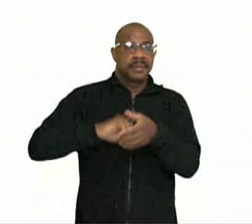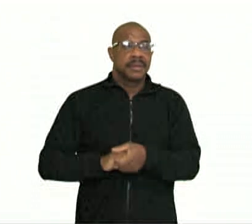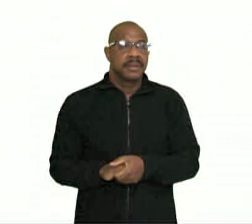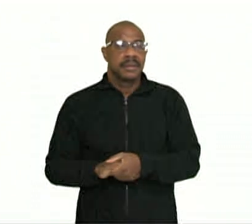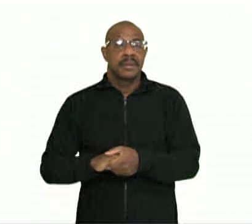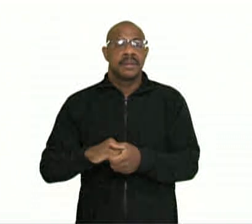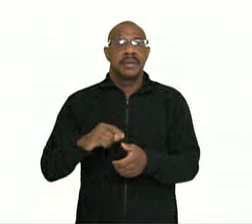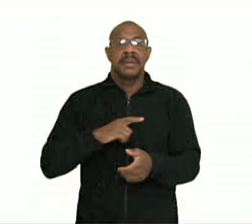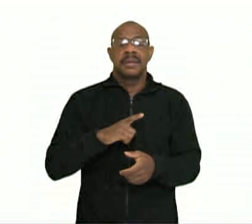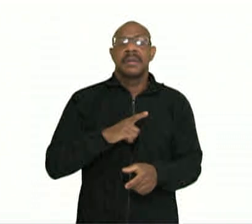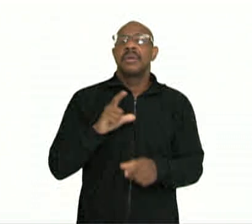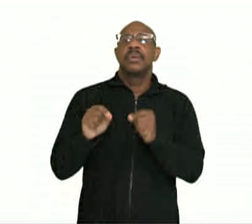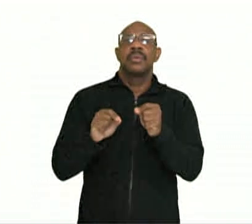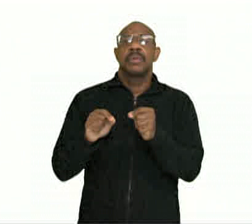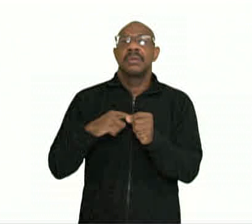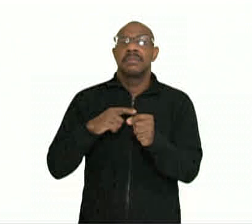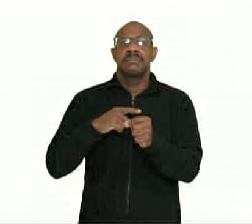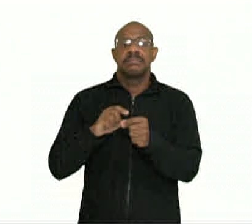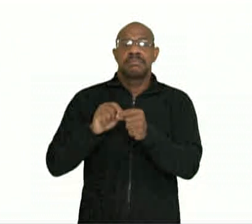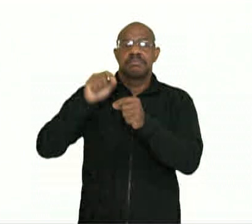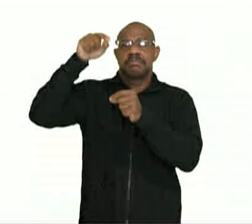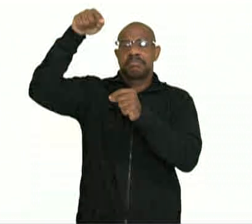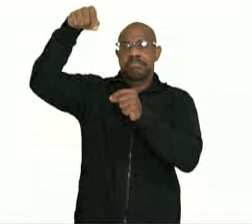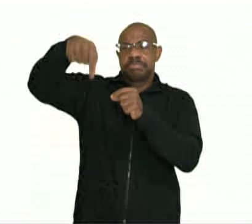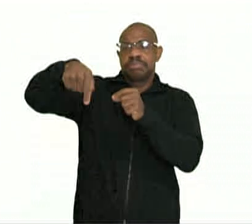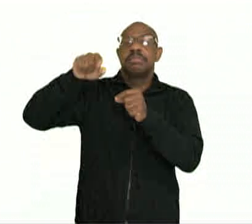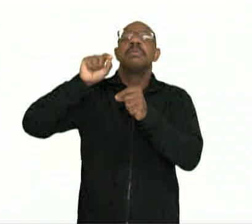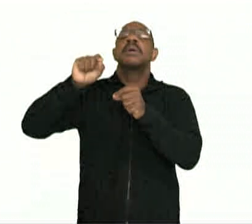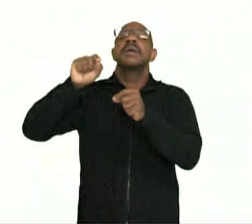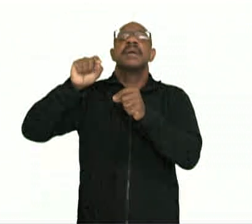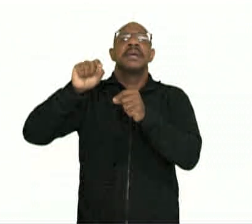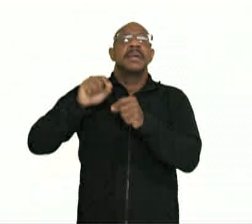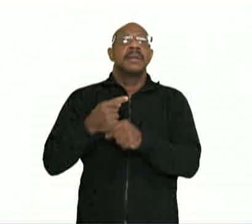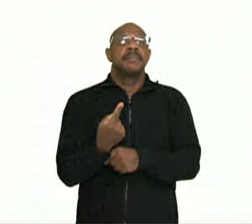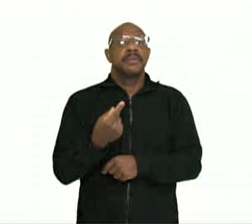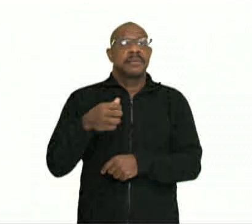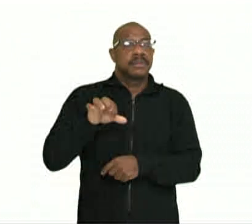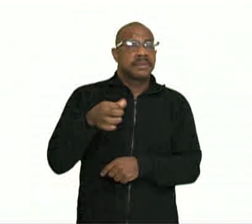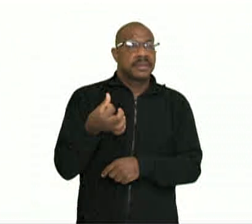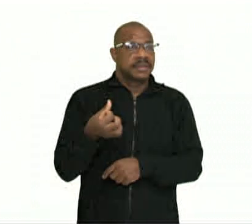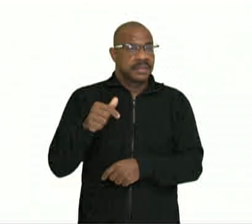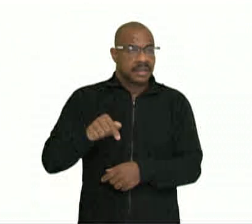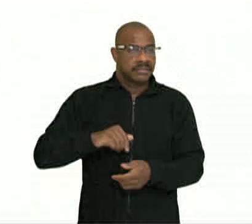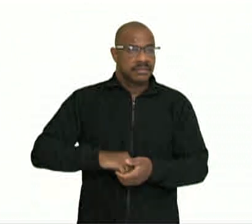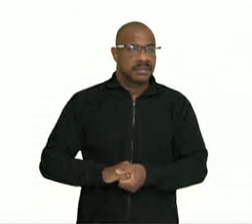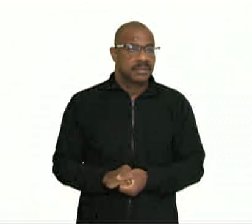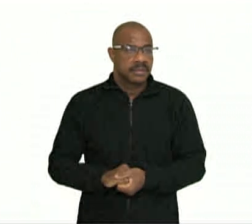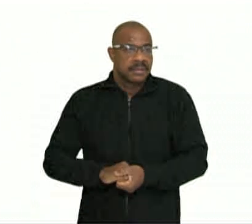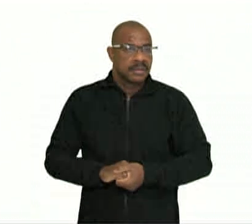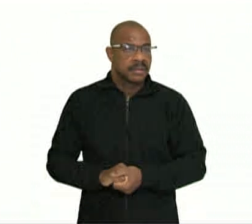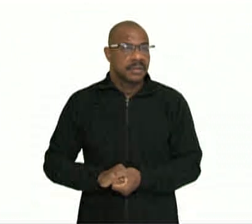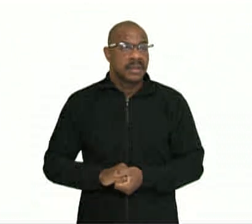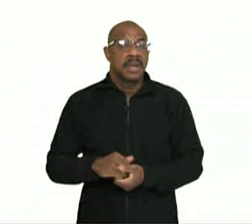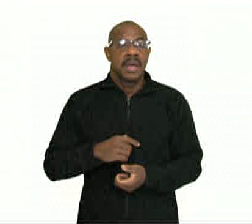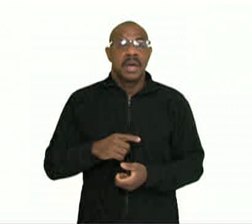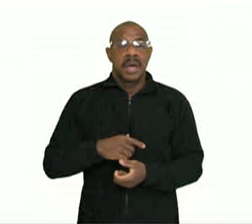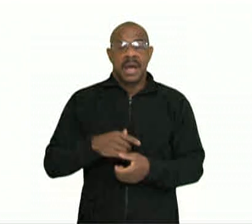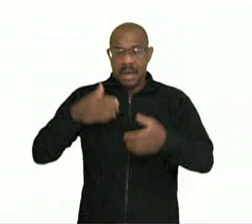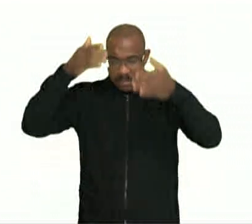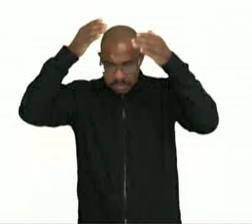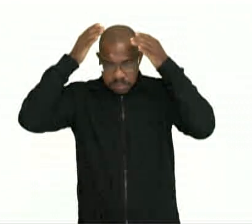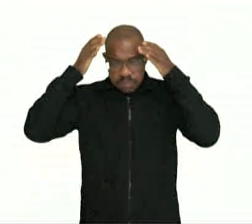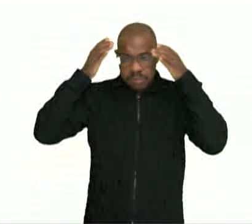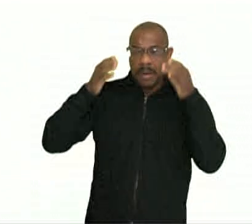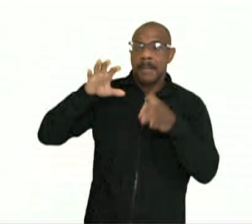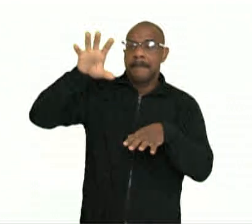sonda não tripulada lançada em 1967. Os astronautas recolheram a câmera e a